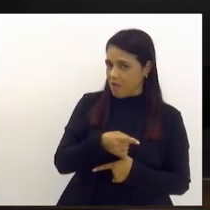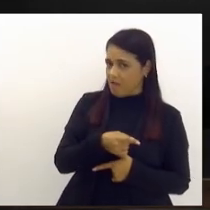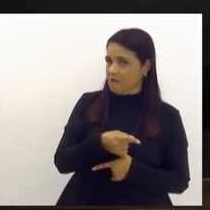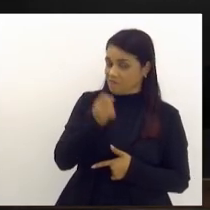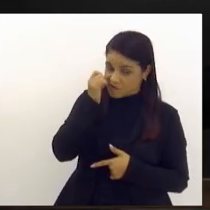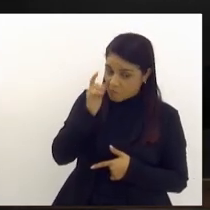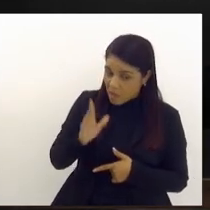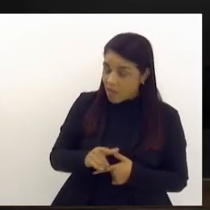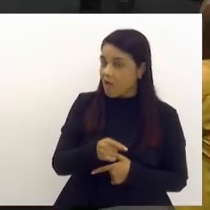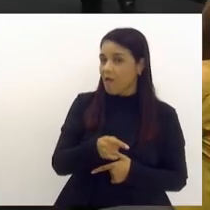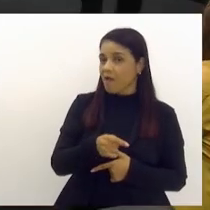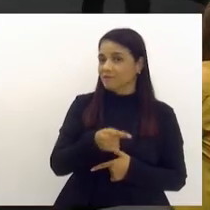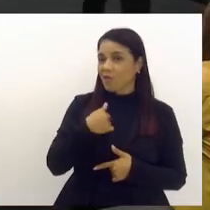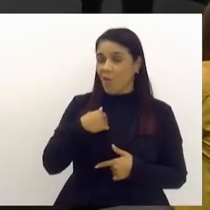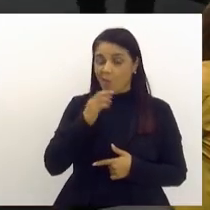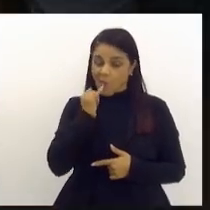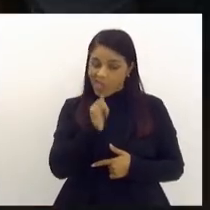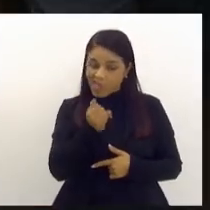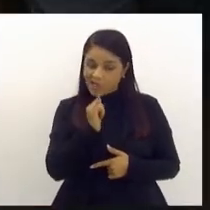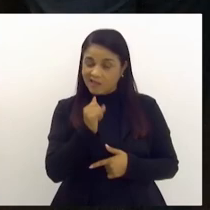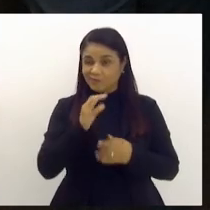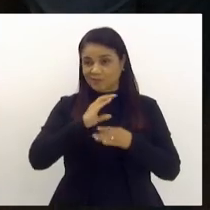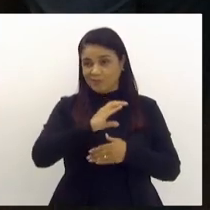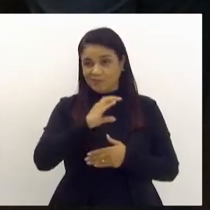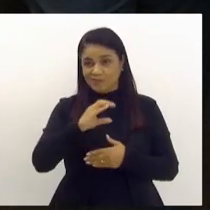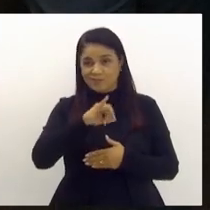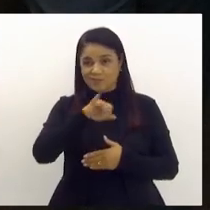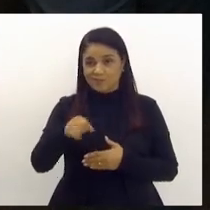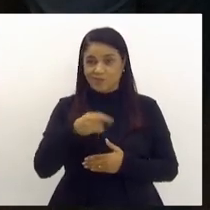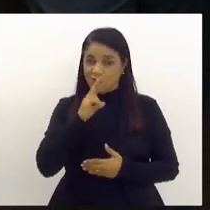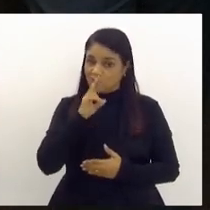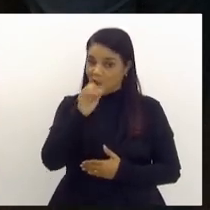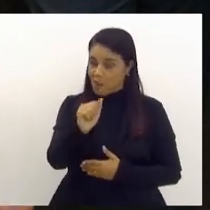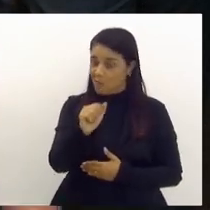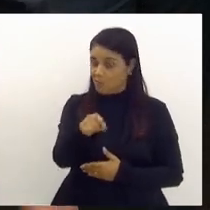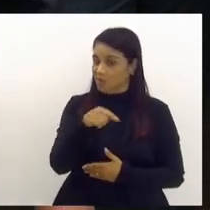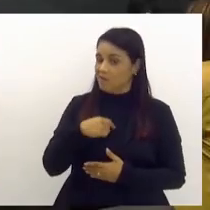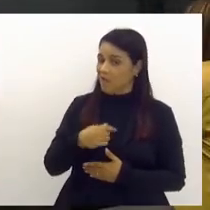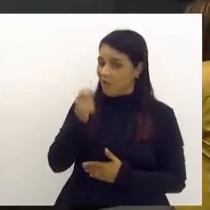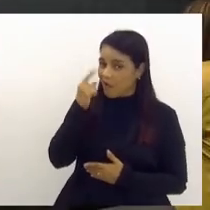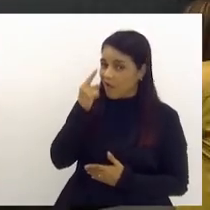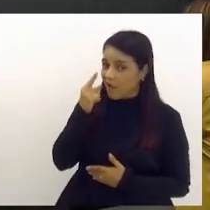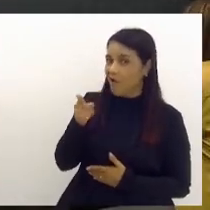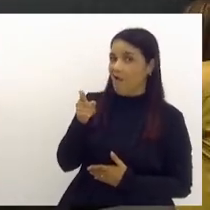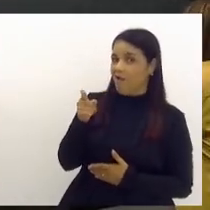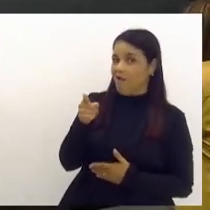na condição de relator da CCJ, Rodrigo Amorim, que abre o olho dele.